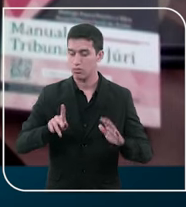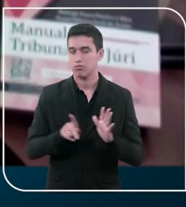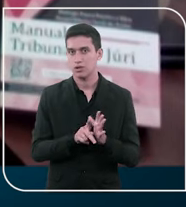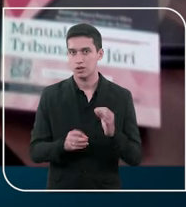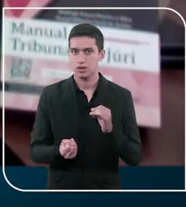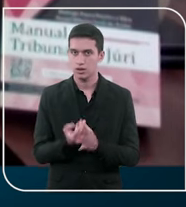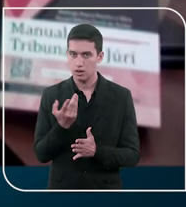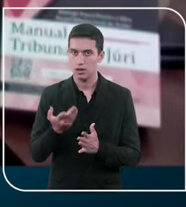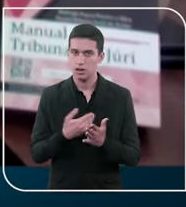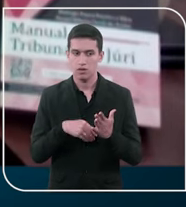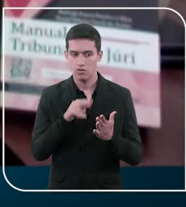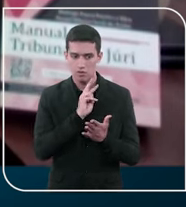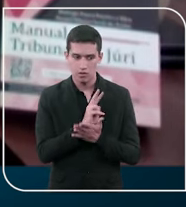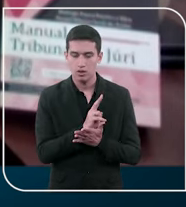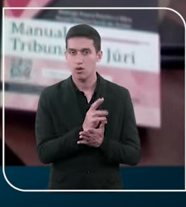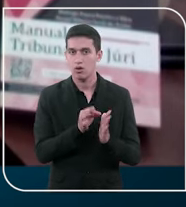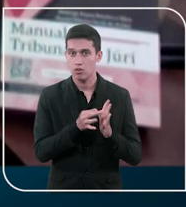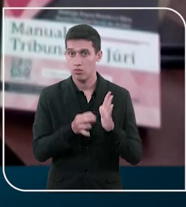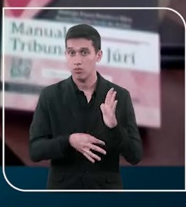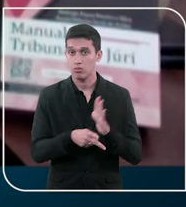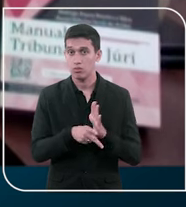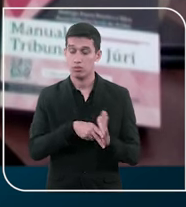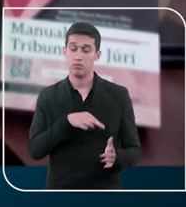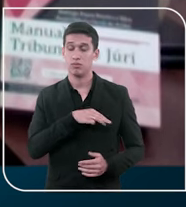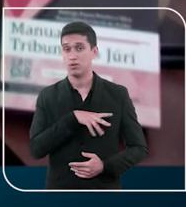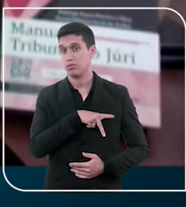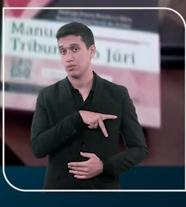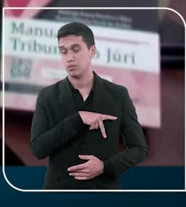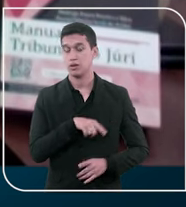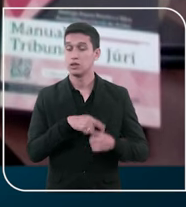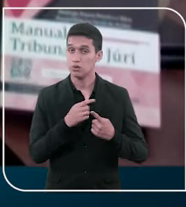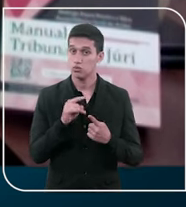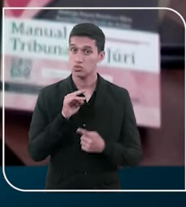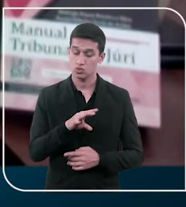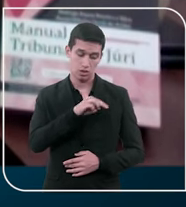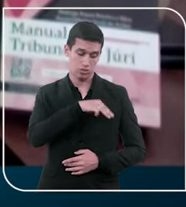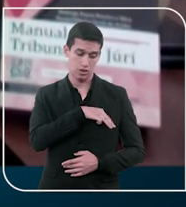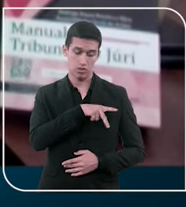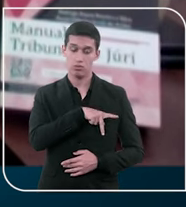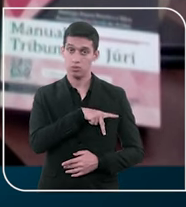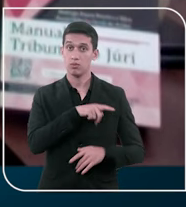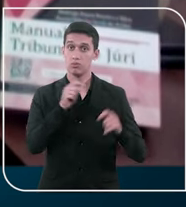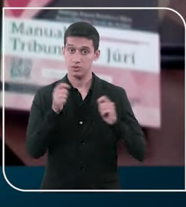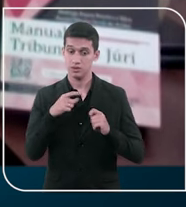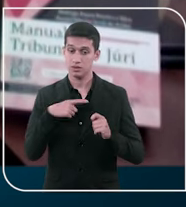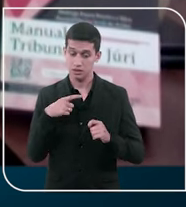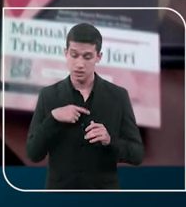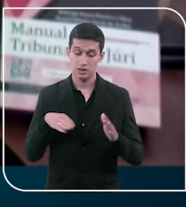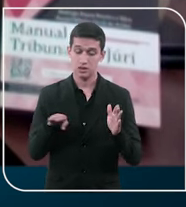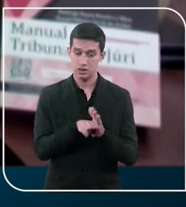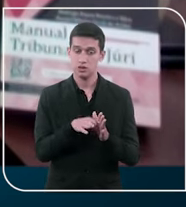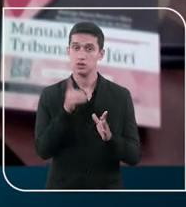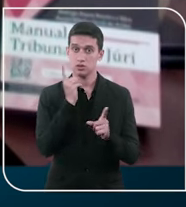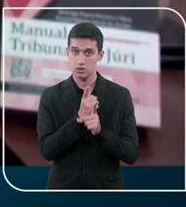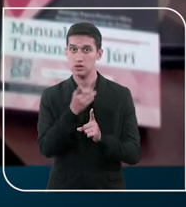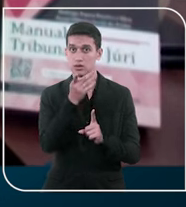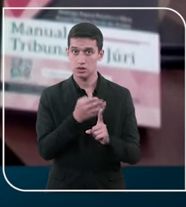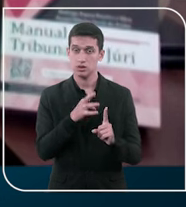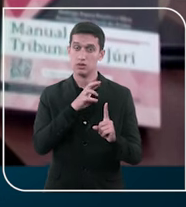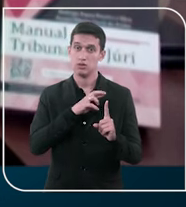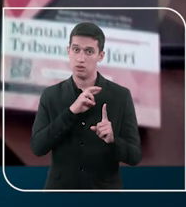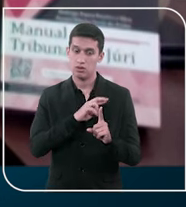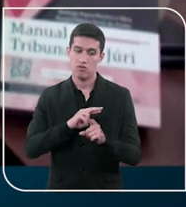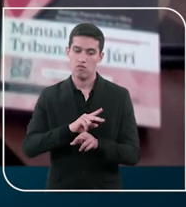servem apenas para a formação do opinio delicti do Ministério Público. Então, apenas o Ministério Público deveria ter acesso a